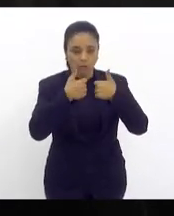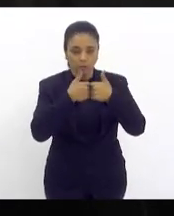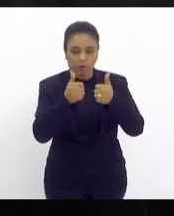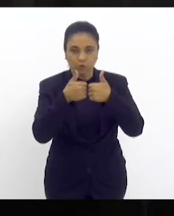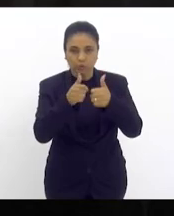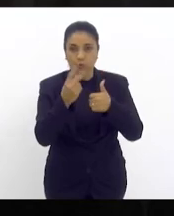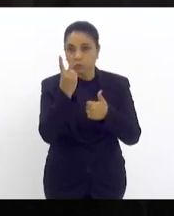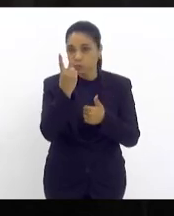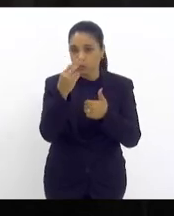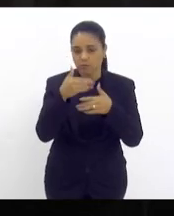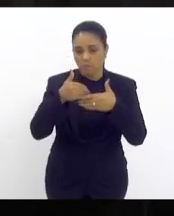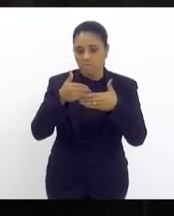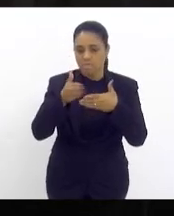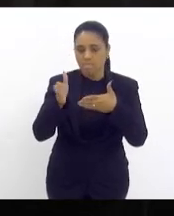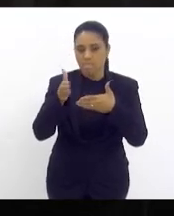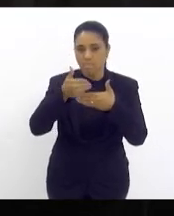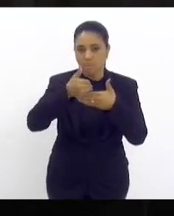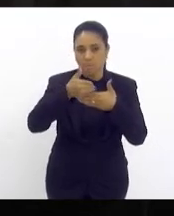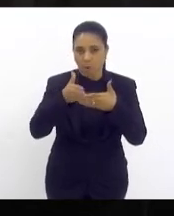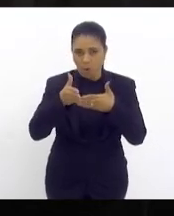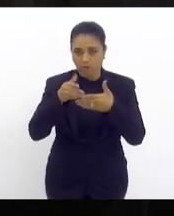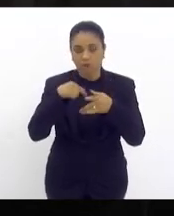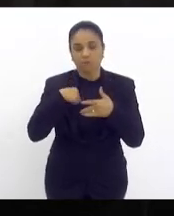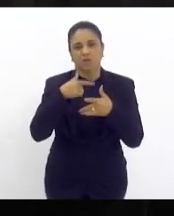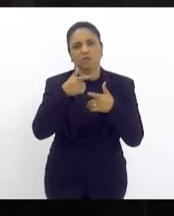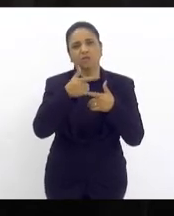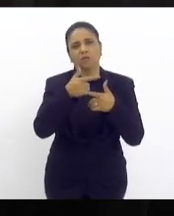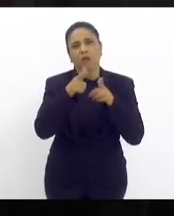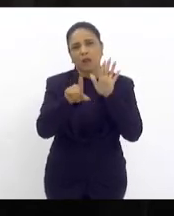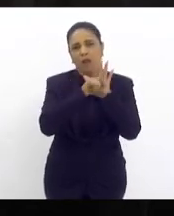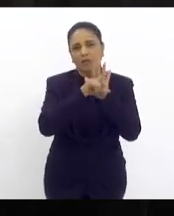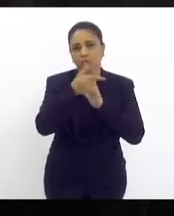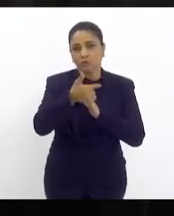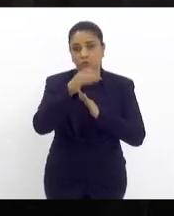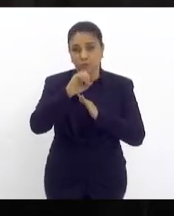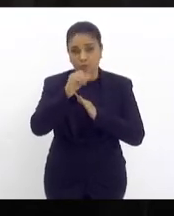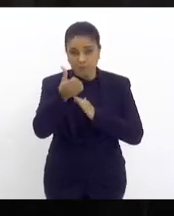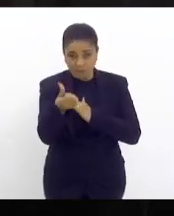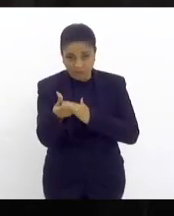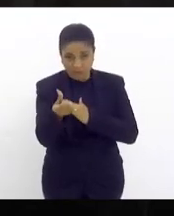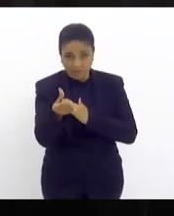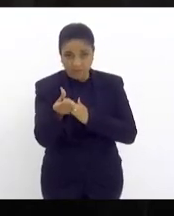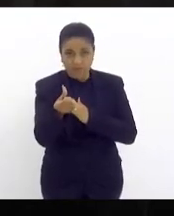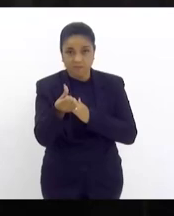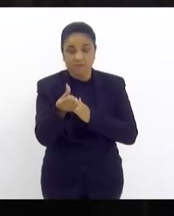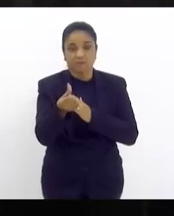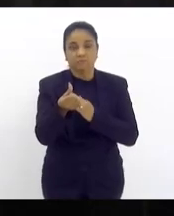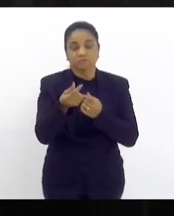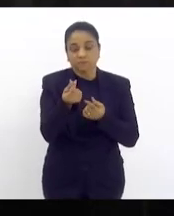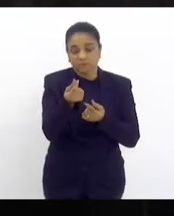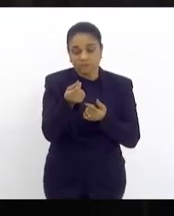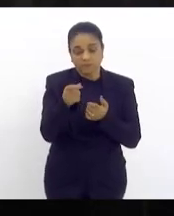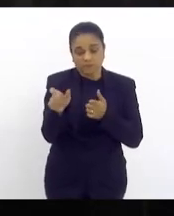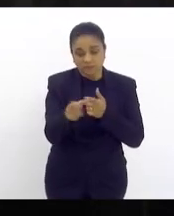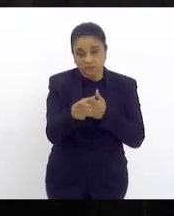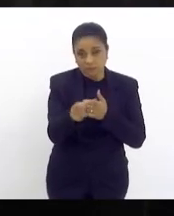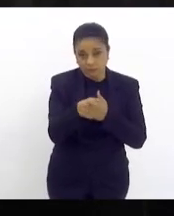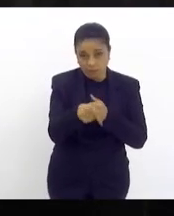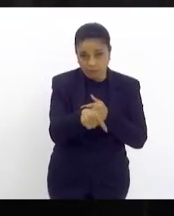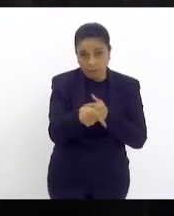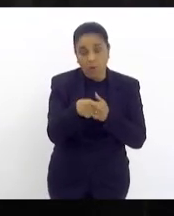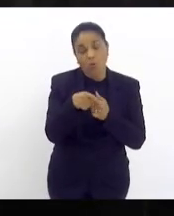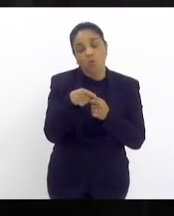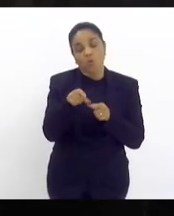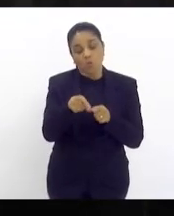portas uma lei de 2006 que é a lei que dispõe sobre habilitargem eletrônica e ela fala que